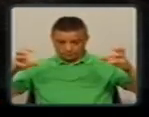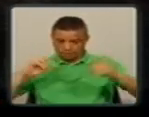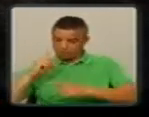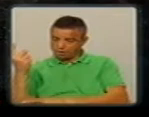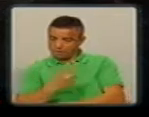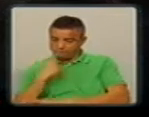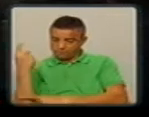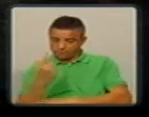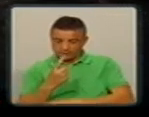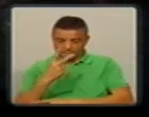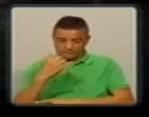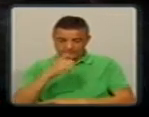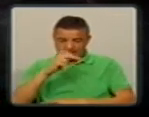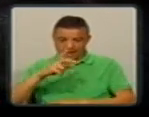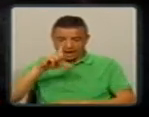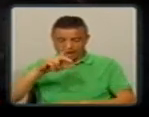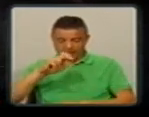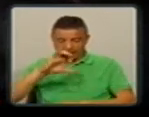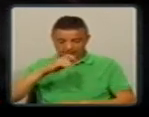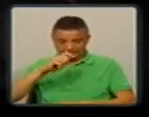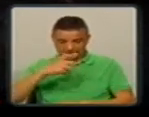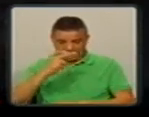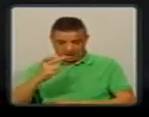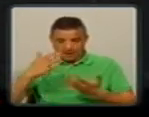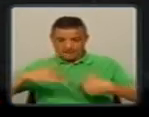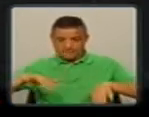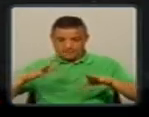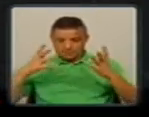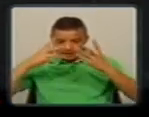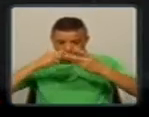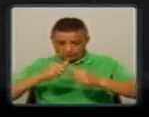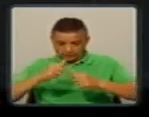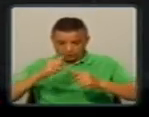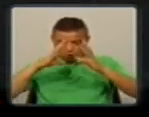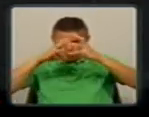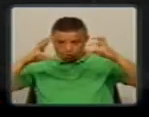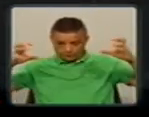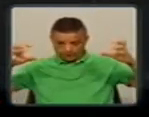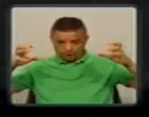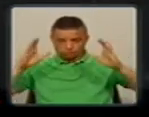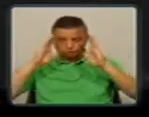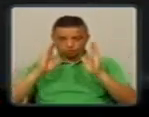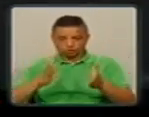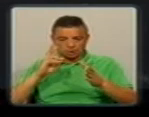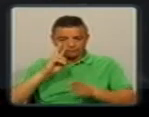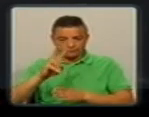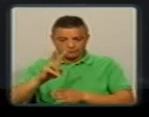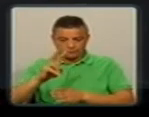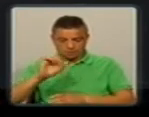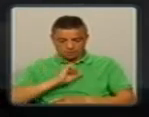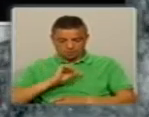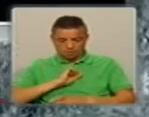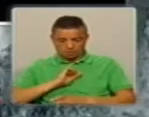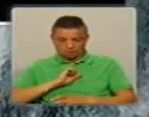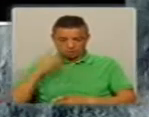Via Láctea e, curiosamente, de acordo com os cálculos feitos pelos astrónomos, esta nuvem, imagina tu, já visitou a nossa Via